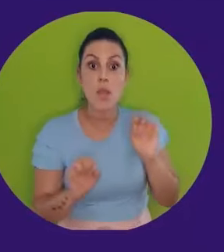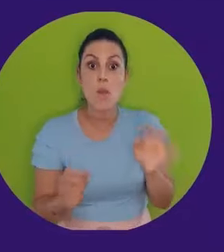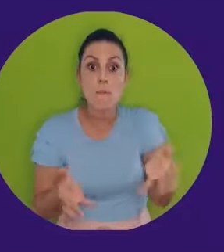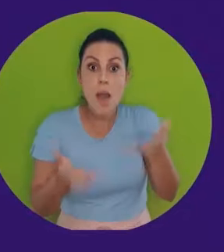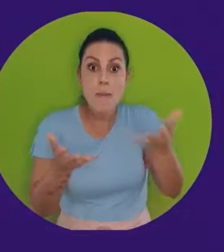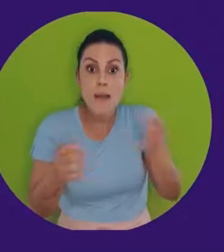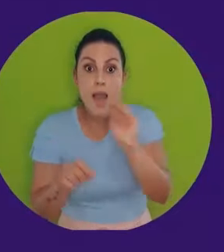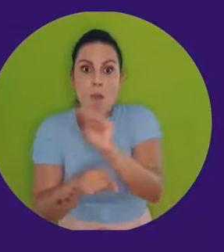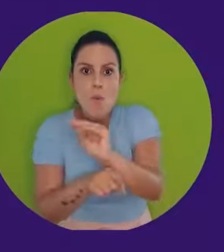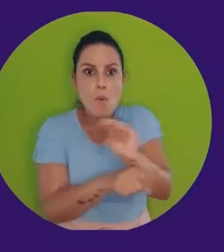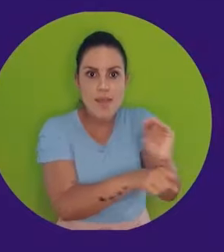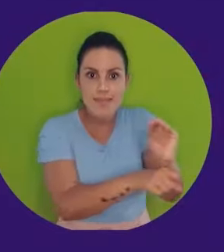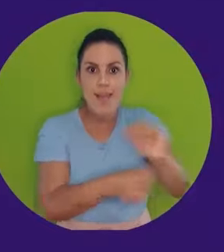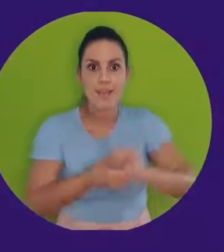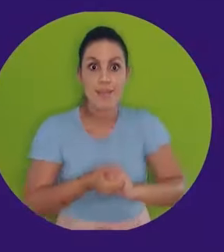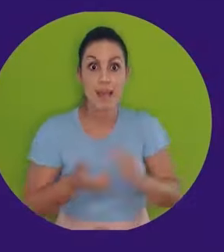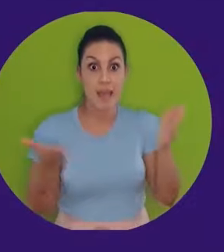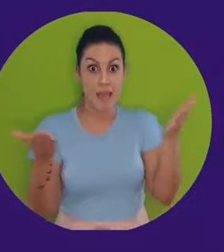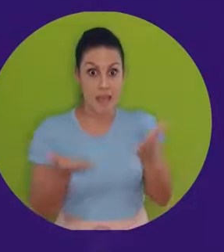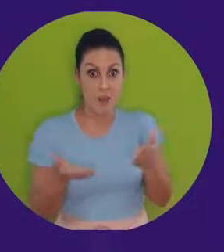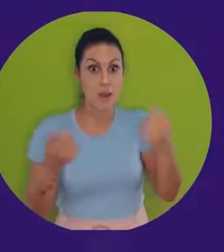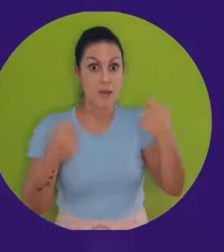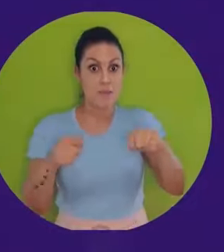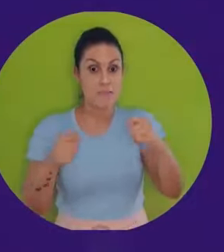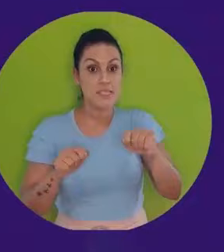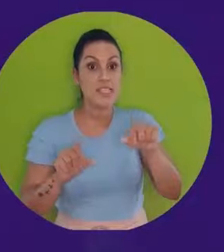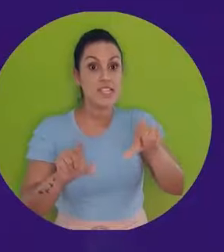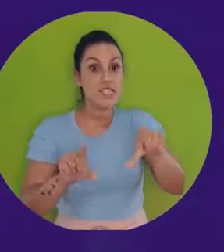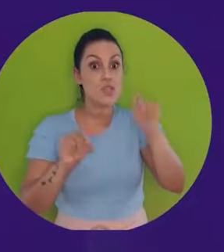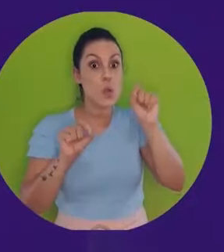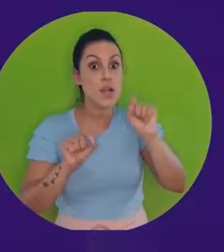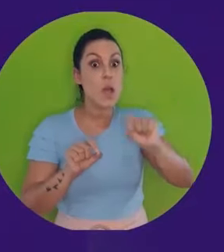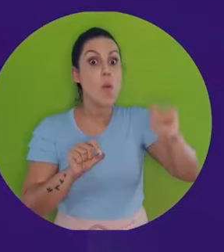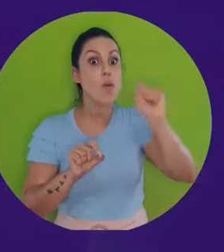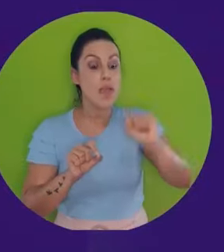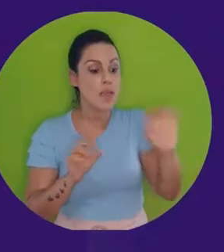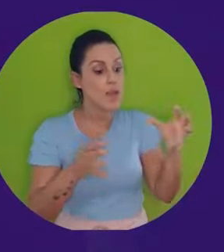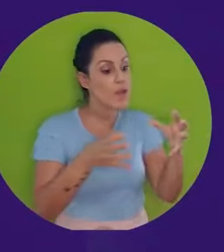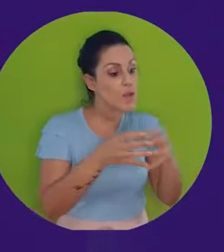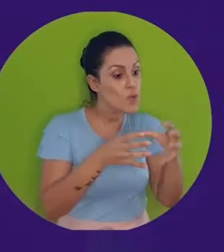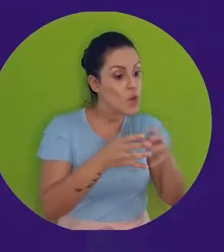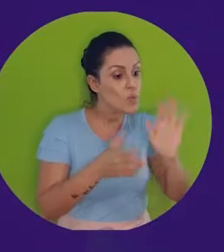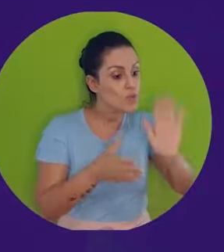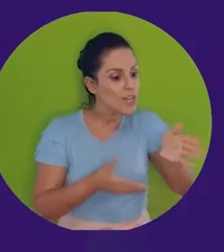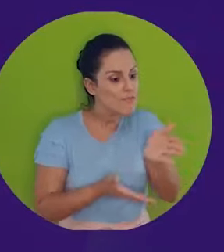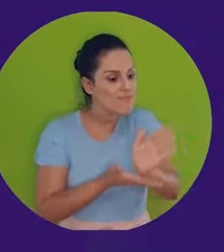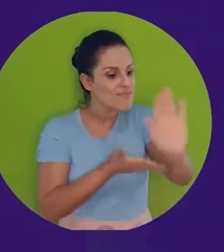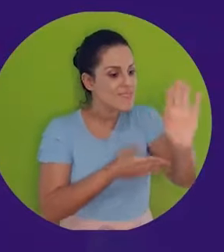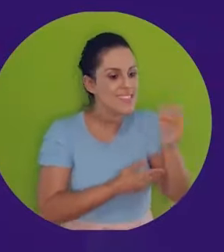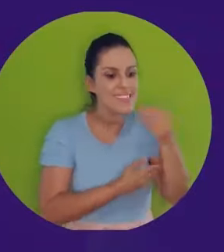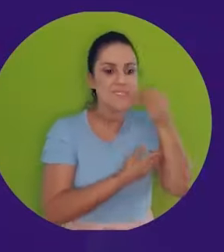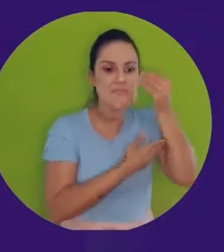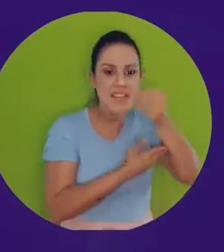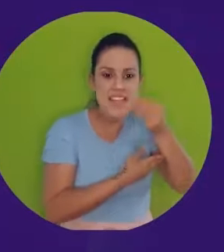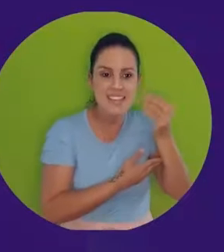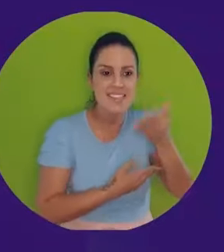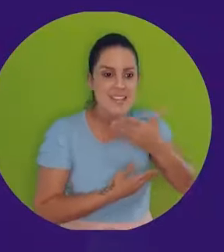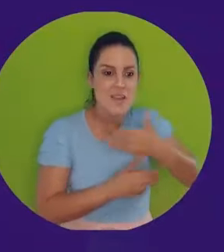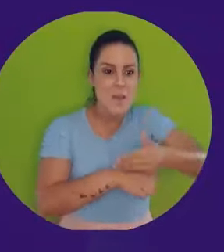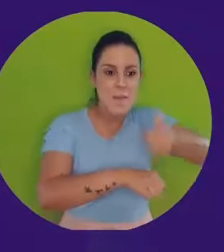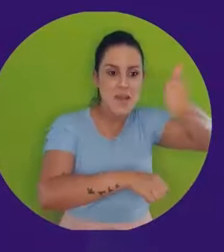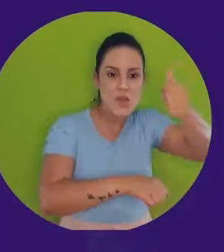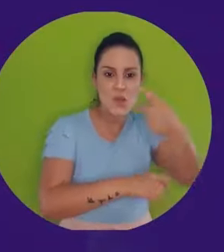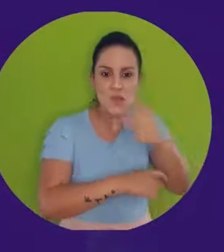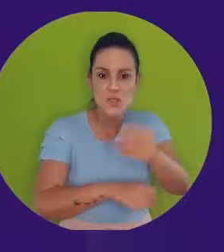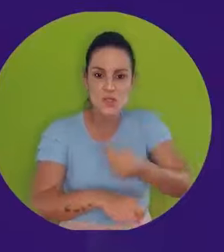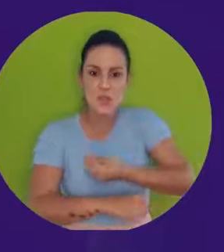Vila Velha para abraçar você e os seus. Agora temos que optar entre a continuidade de uma administração testada e